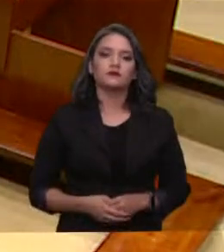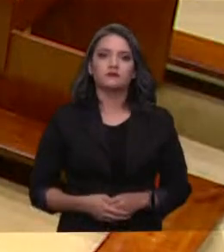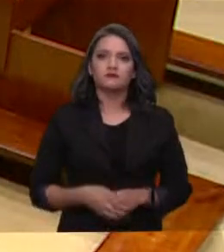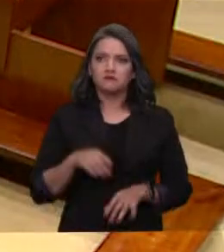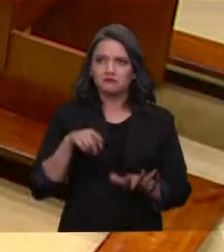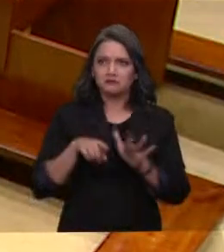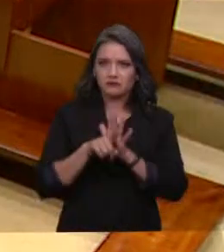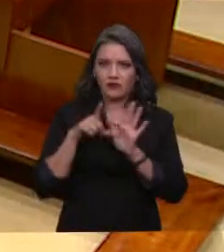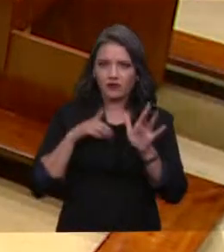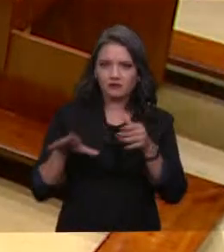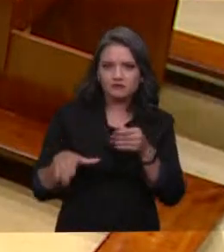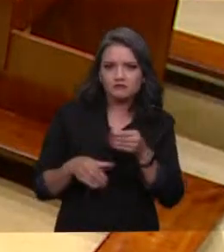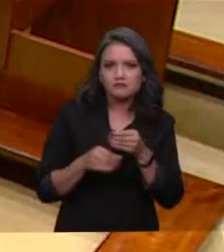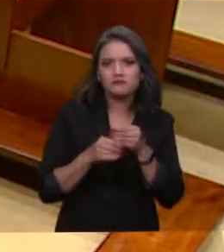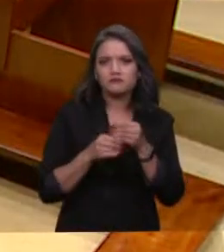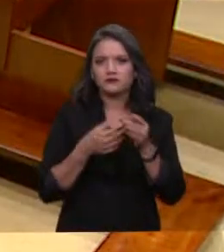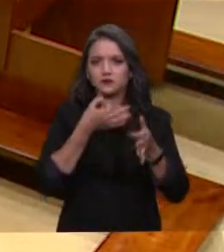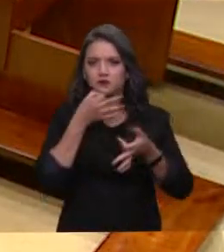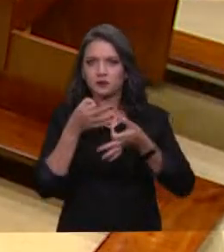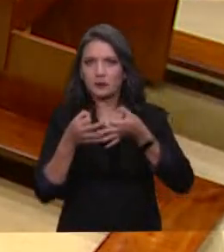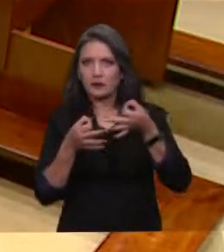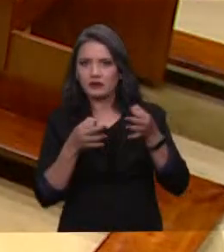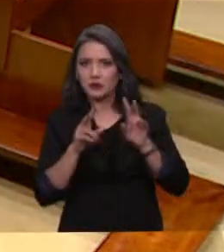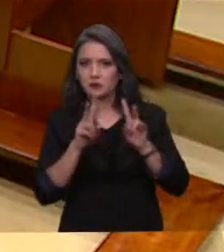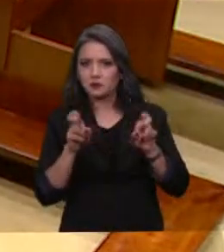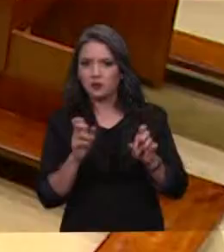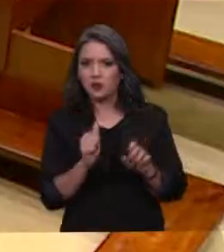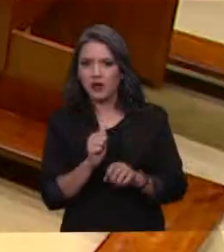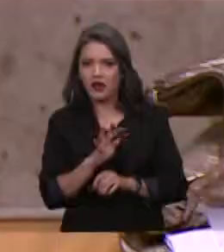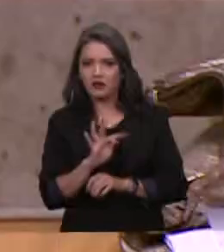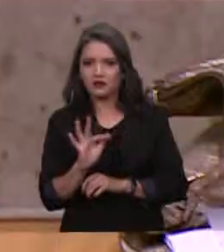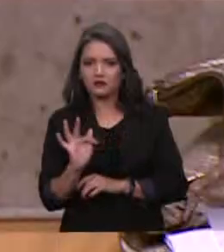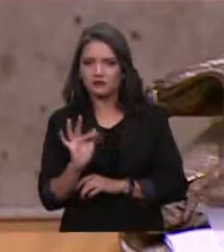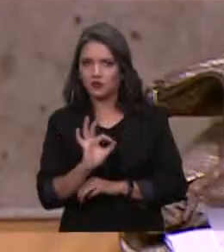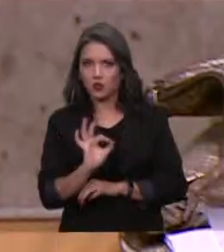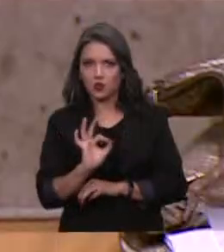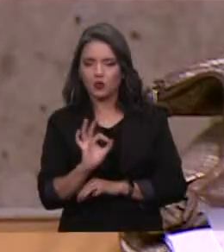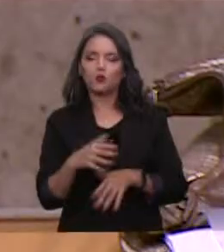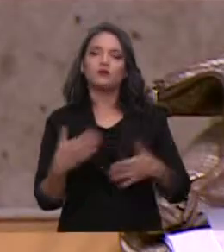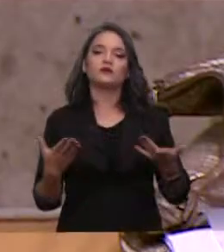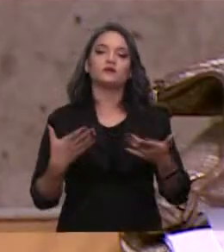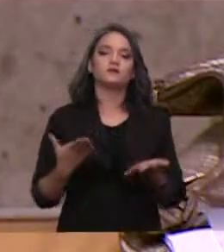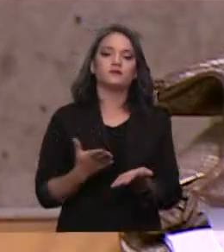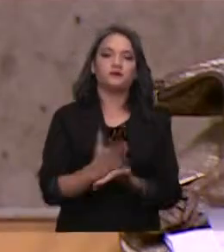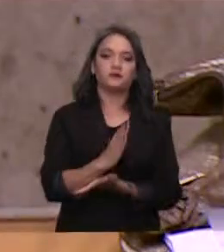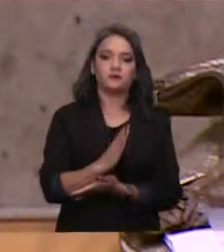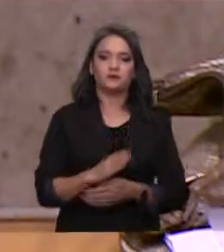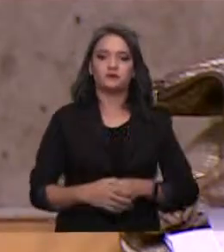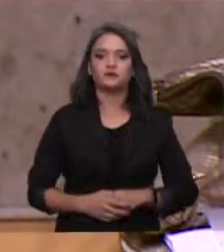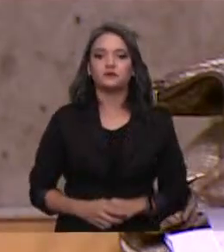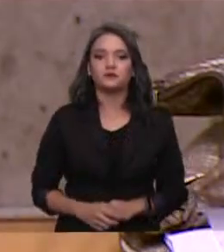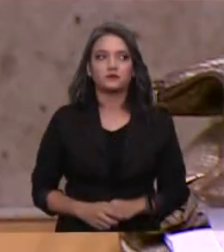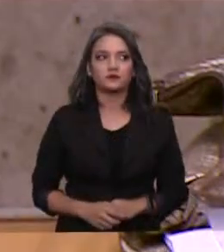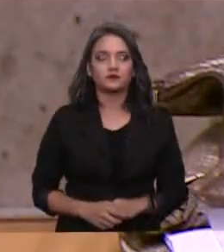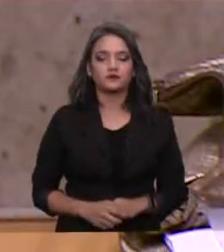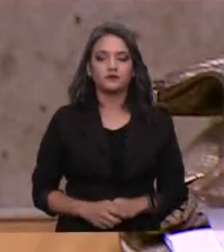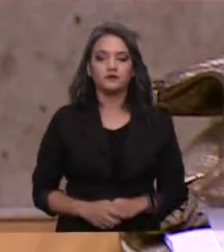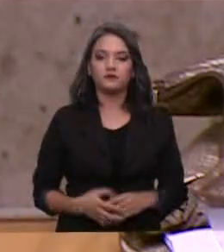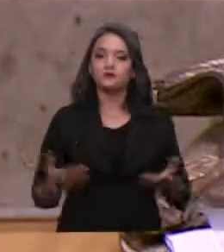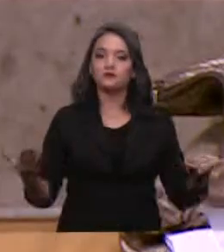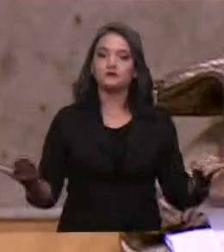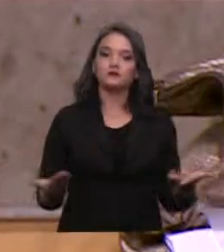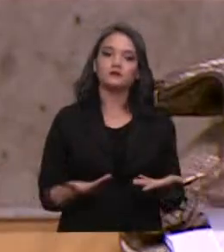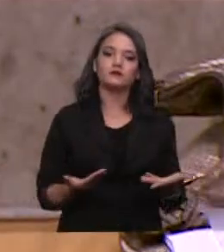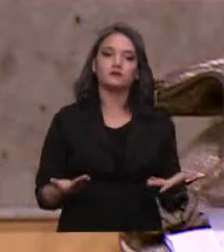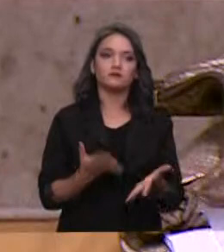Alguma observação dos eminentes pares com relação à ata? Nada havendo, declaro aprovada. E agora sim apregou